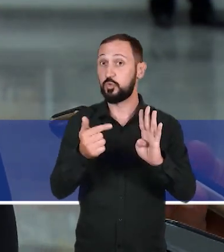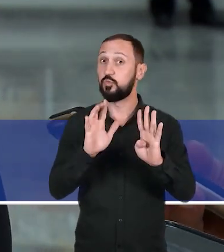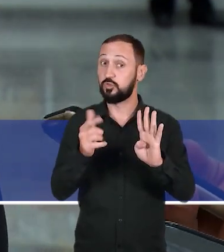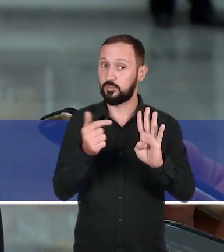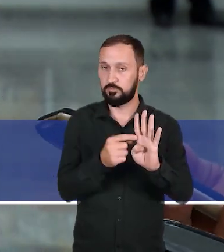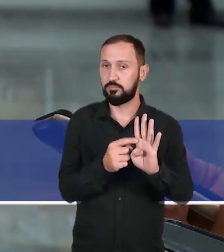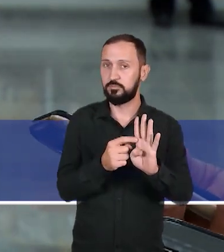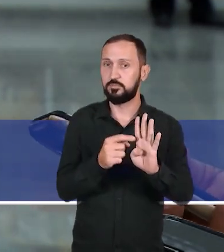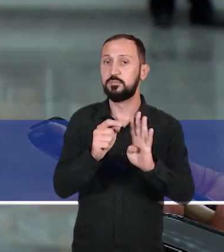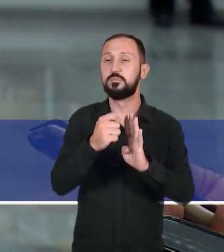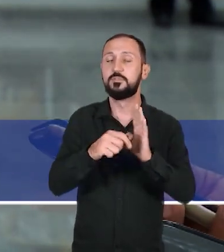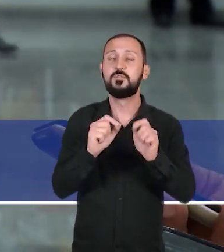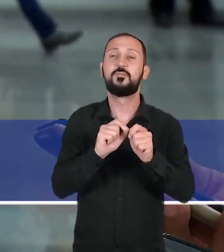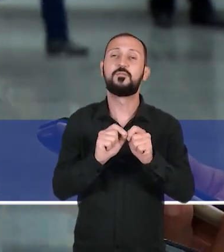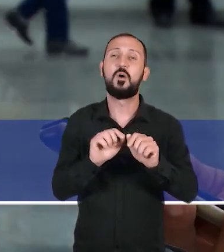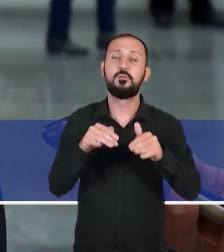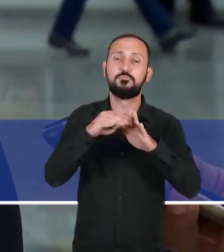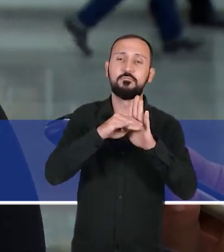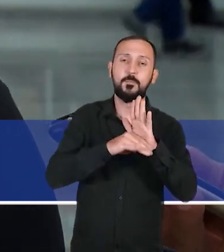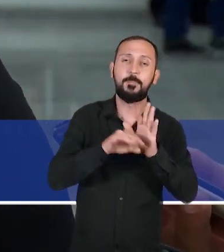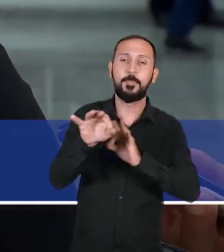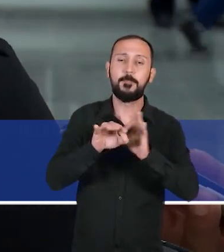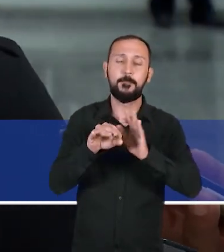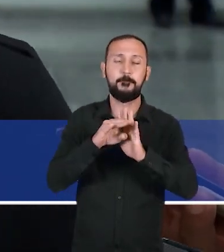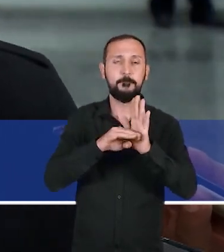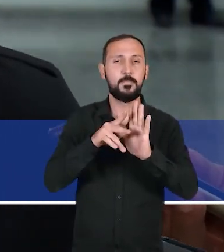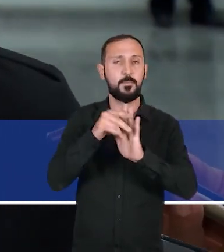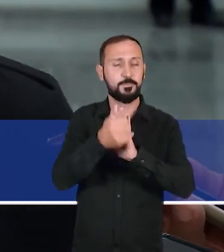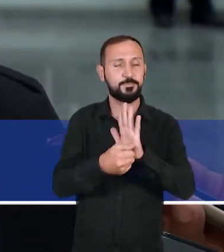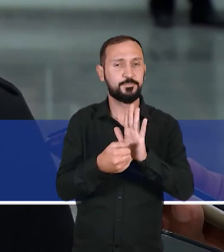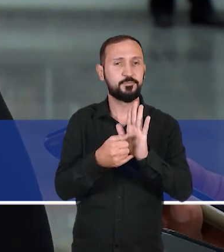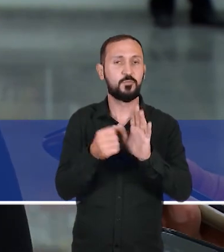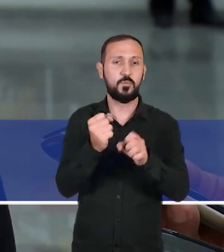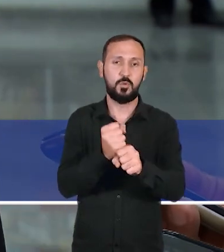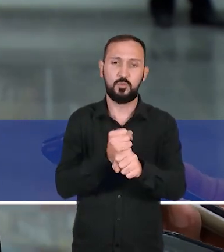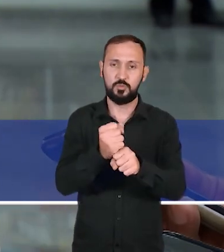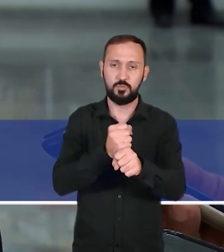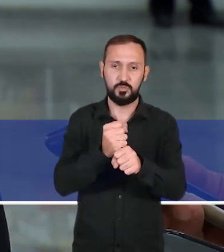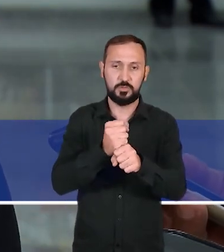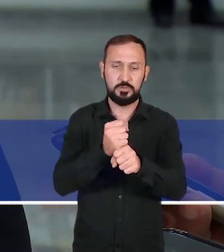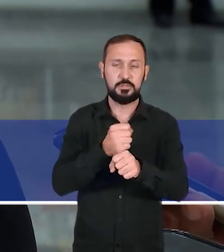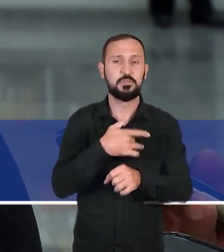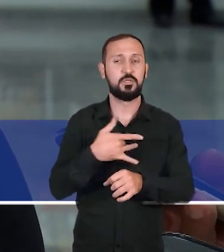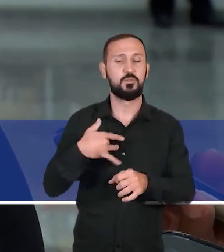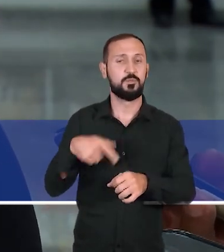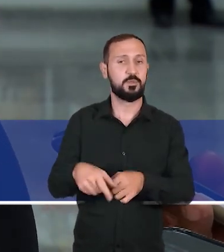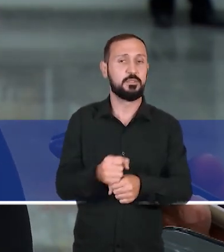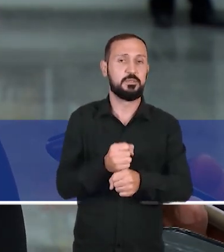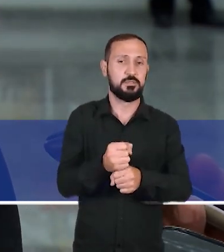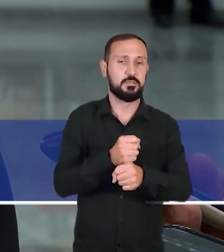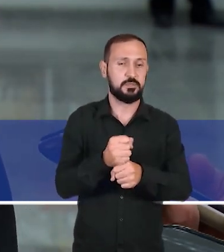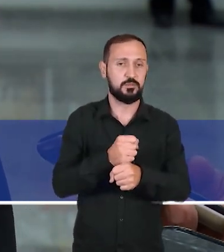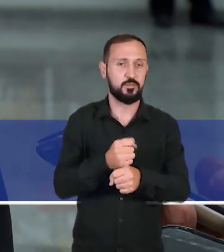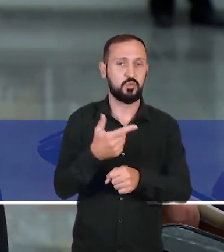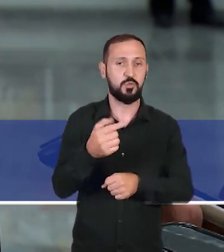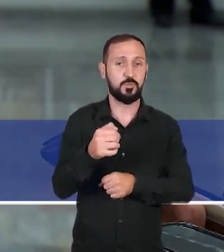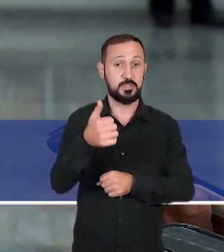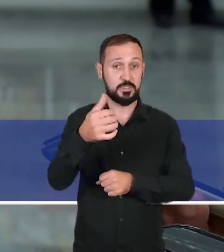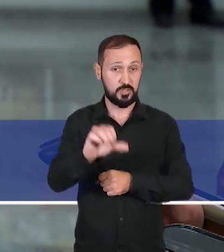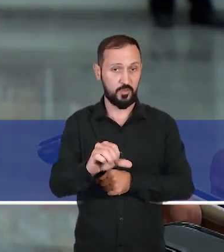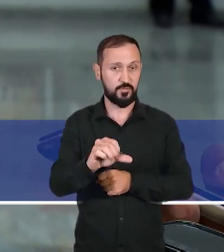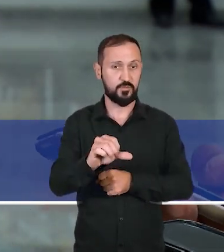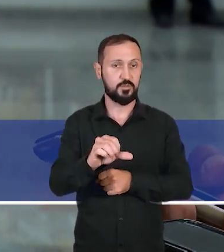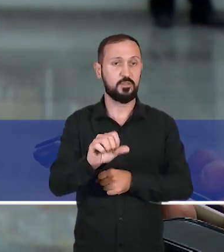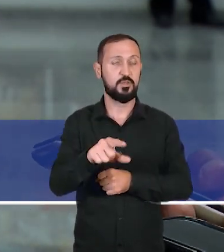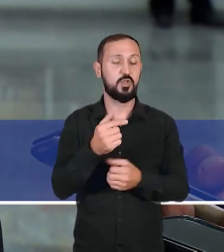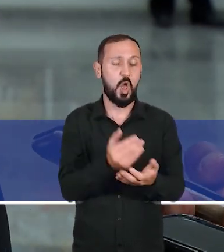relatório quadrimestral, das ações que foram programadas na nossa programação anual de saúde para este ano de